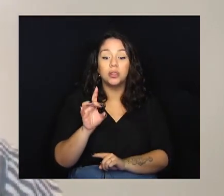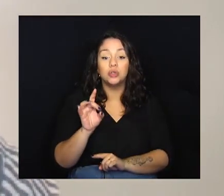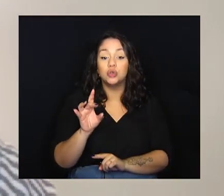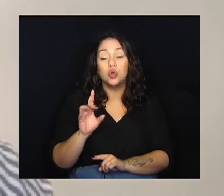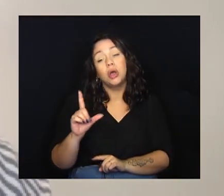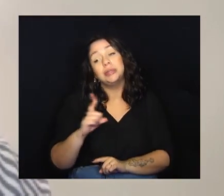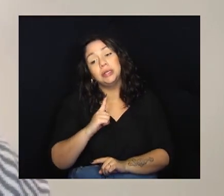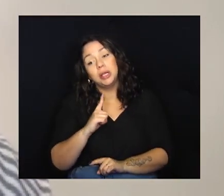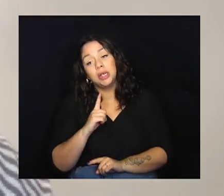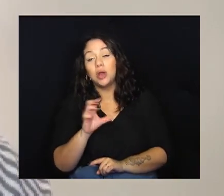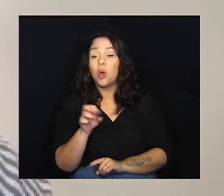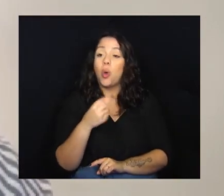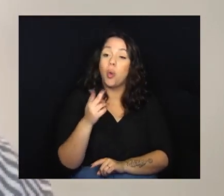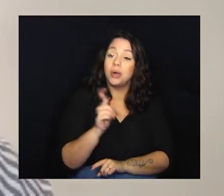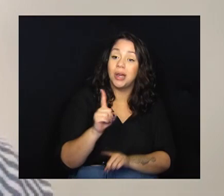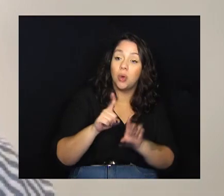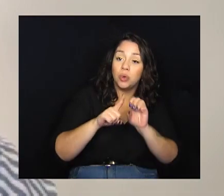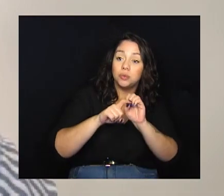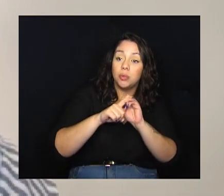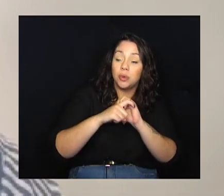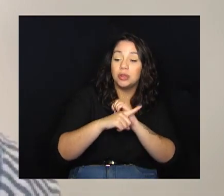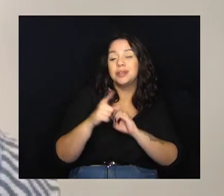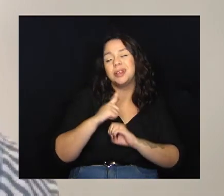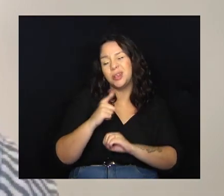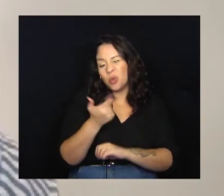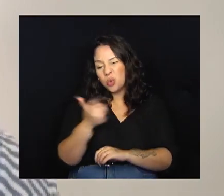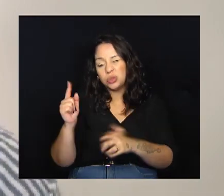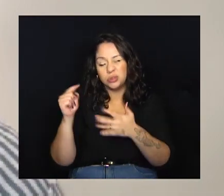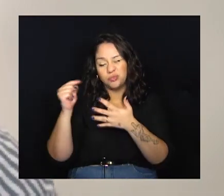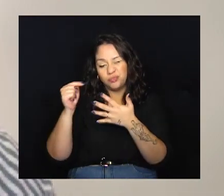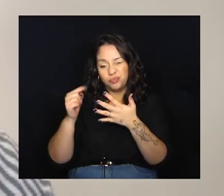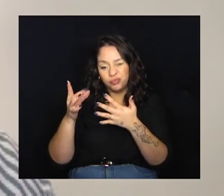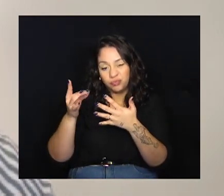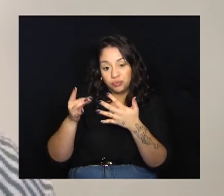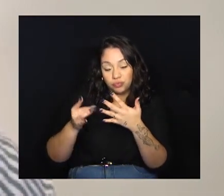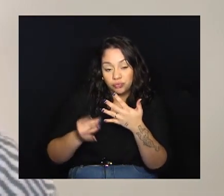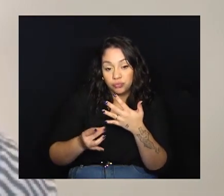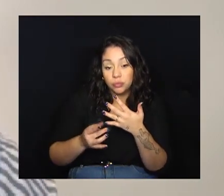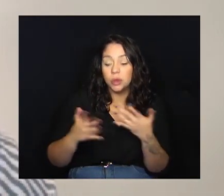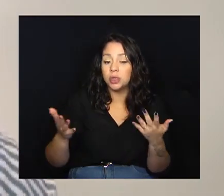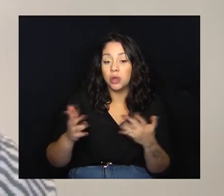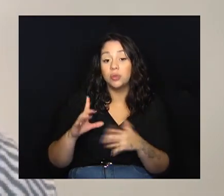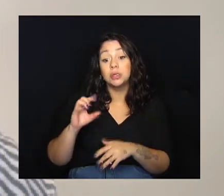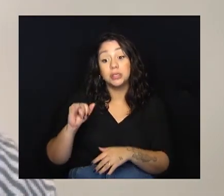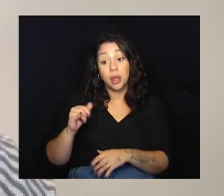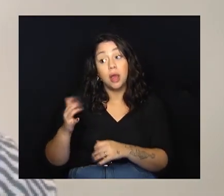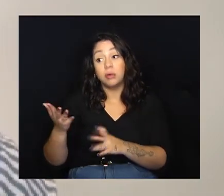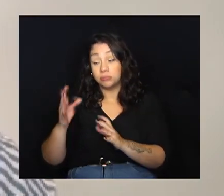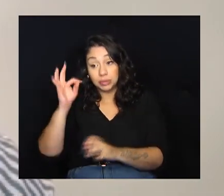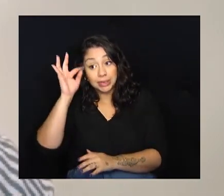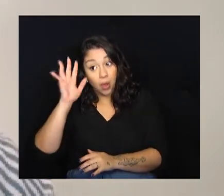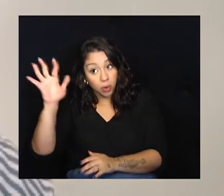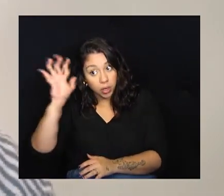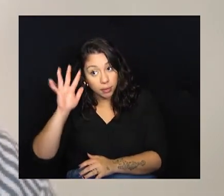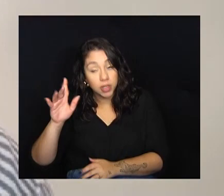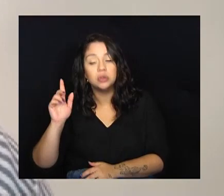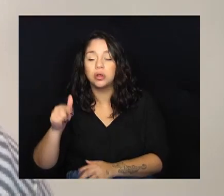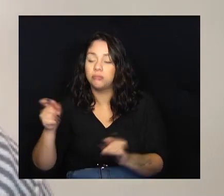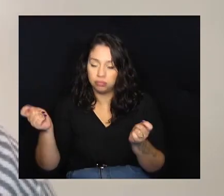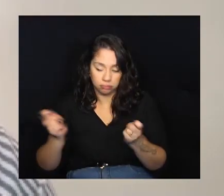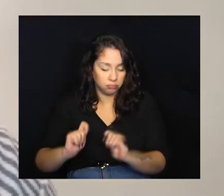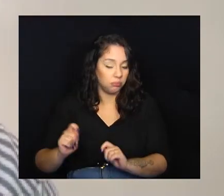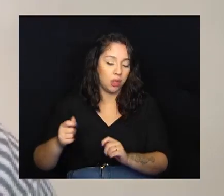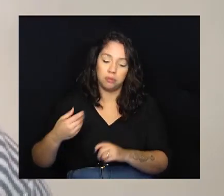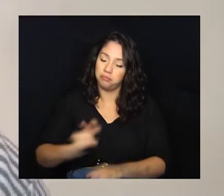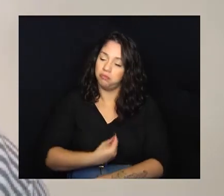o espermatozoide ele tem outros fatores que interferem né então assim Teoricamente o homem Ele vai manter essa capacidade reprodutiva dele